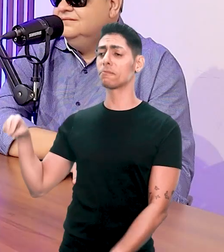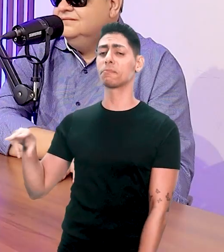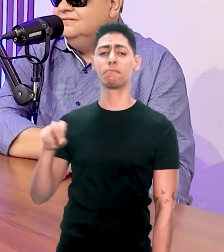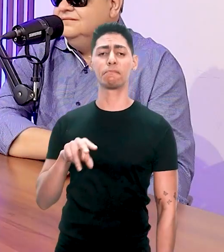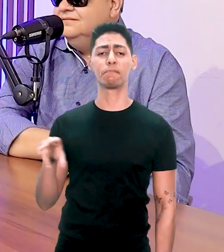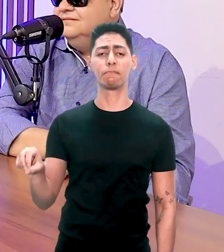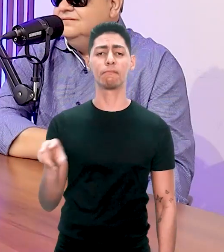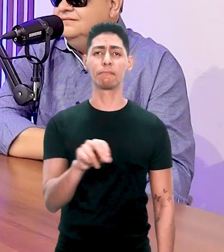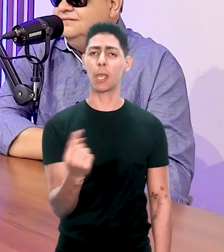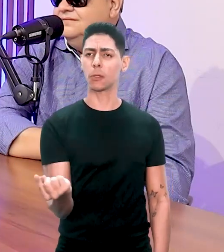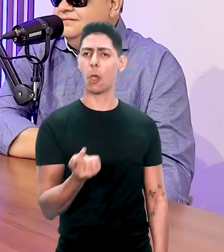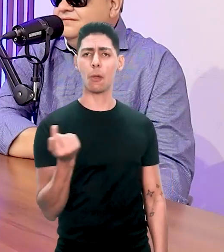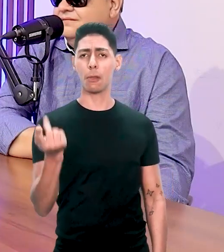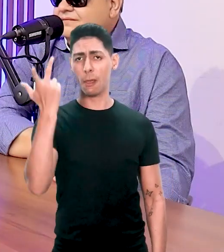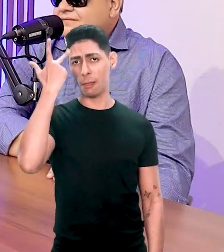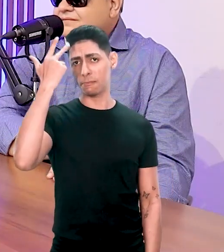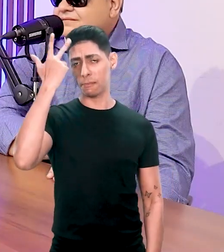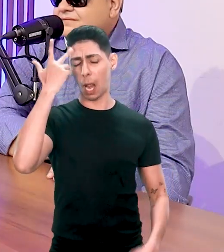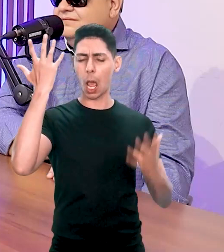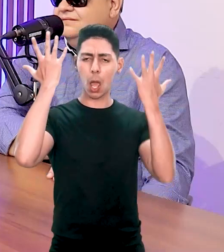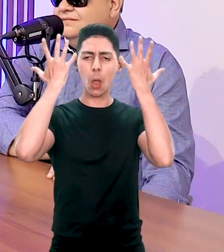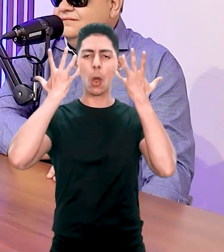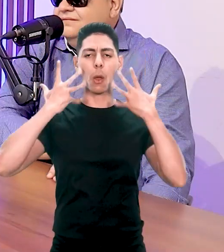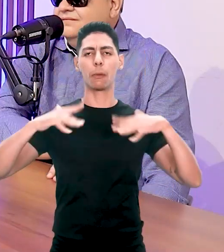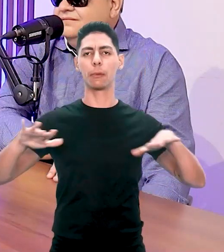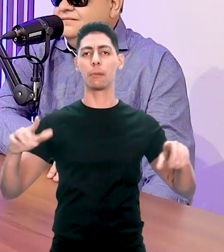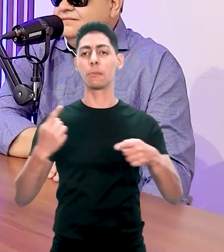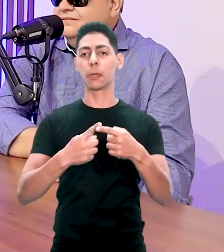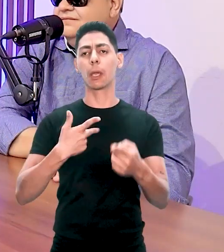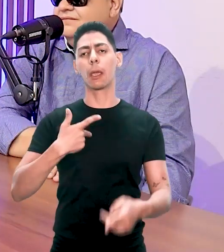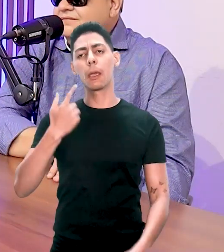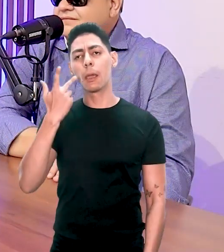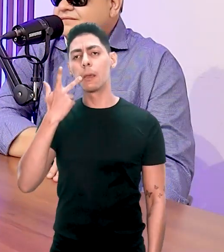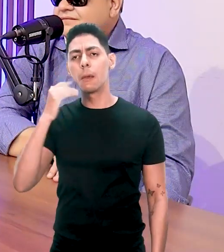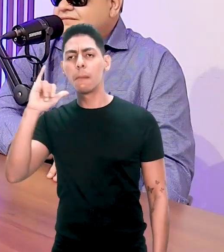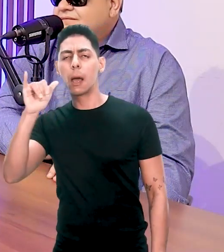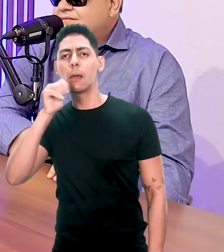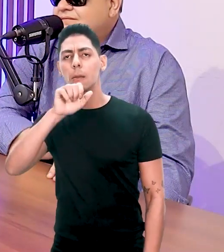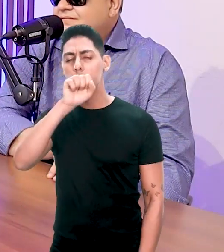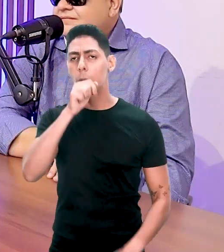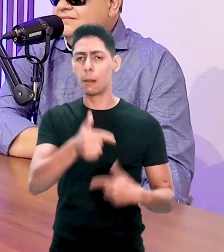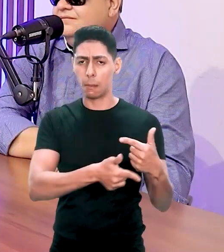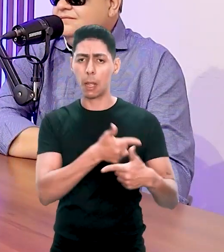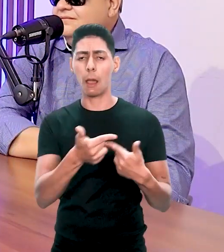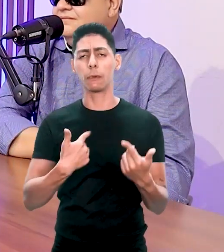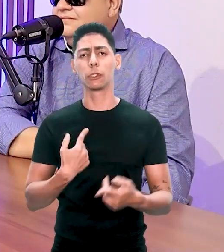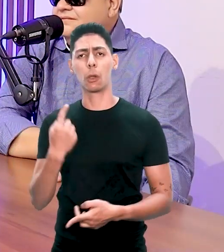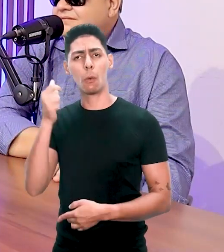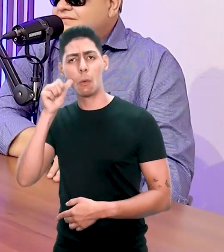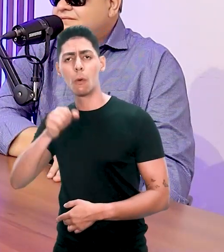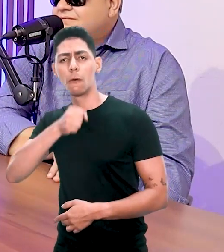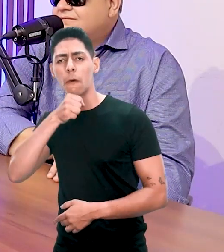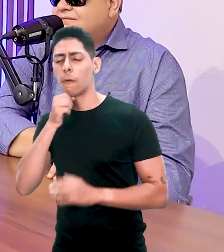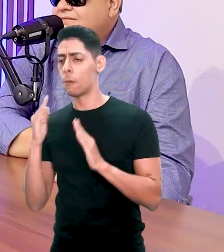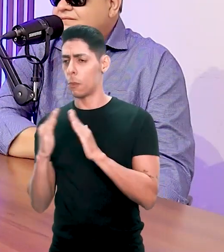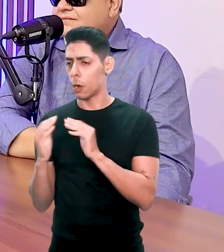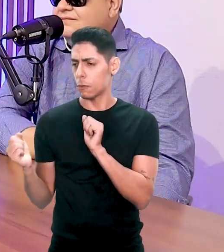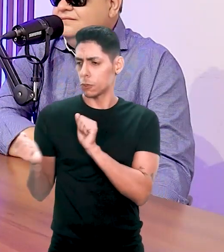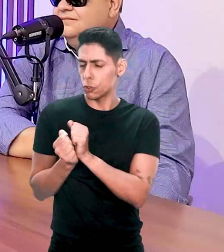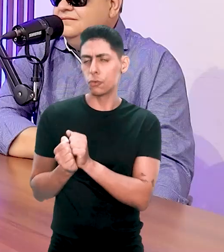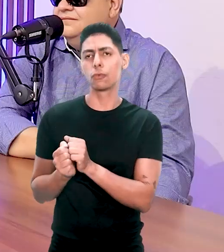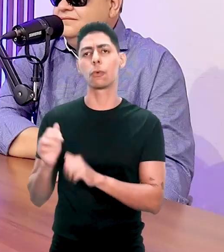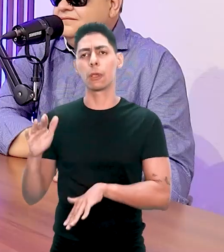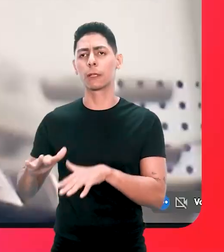tranquilo, né? Como meu pai e minha mãe trabalhavam, tinha uma avó que morava junto e que aí fazia